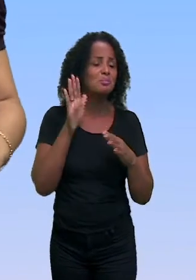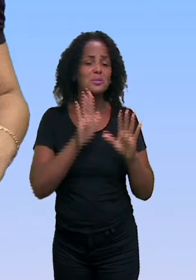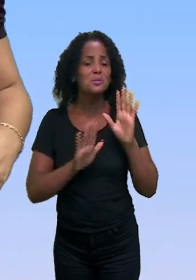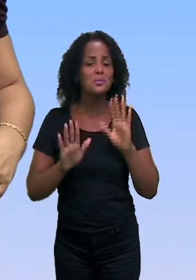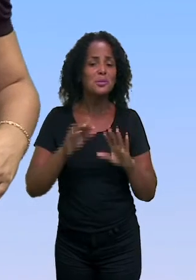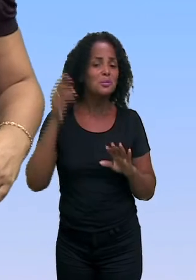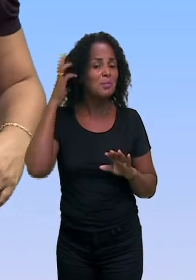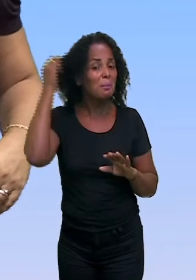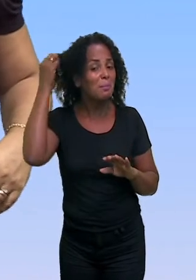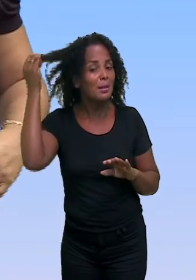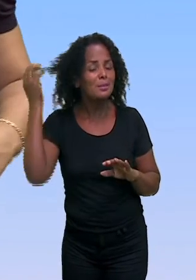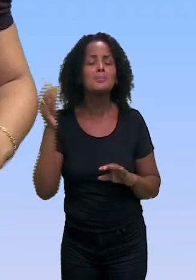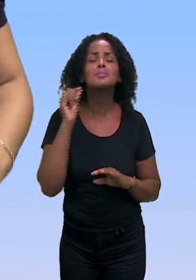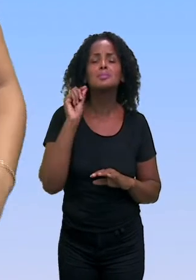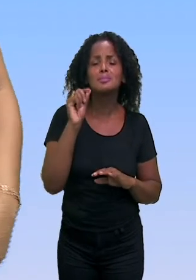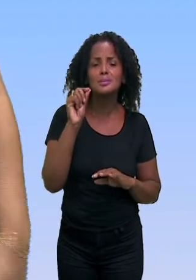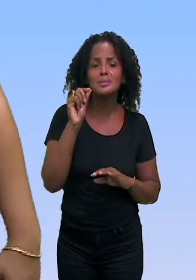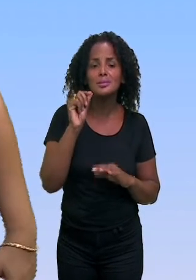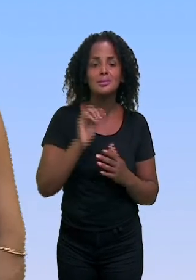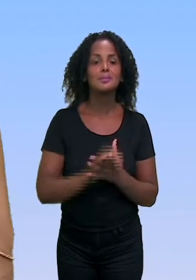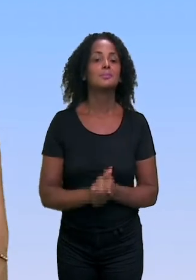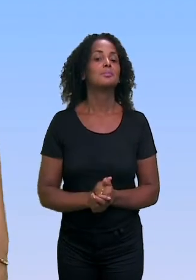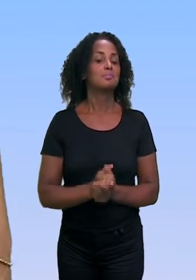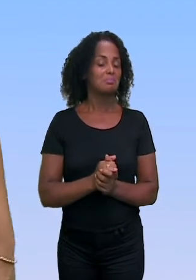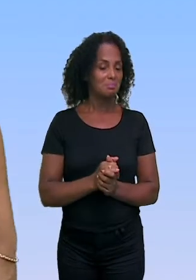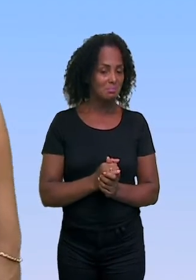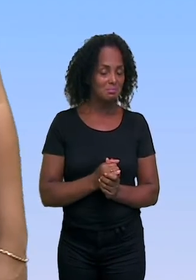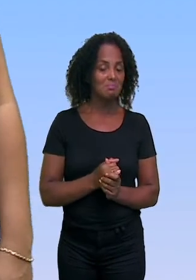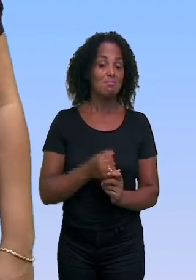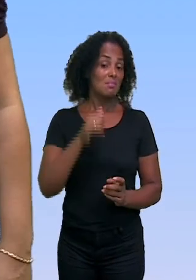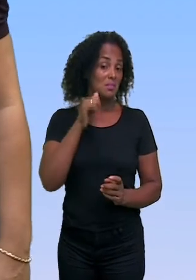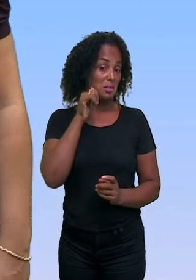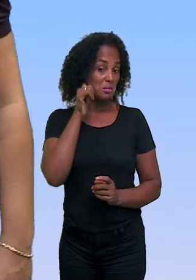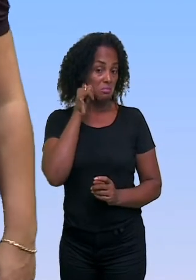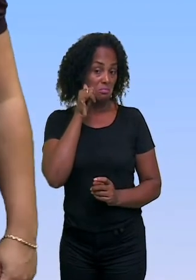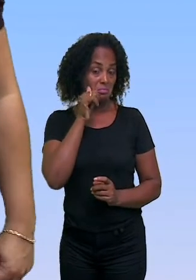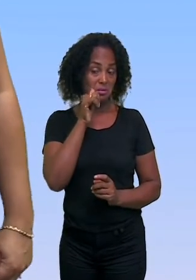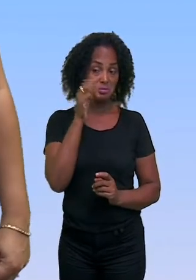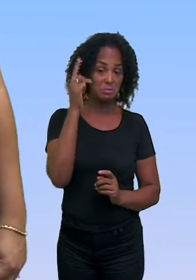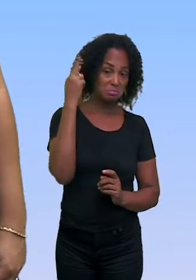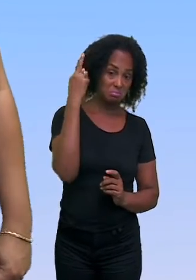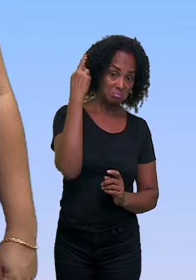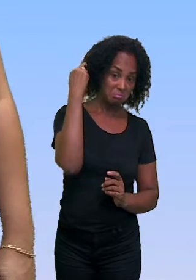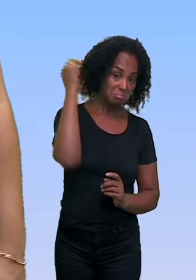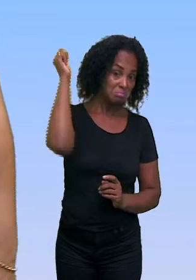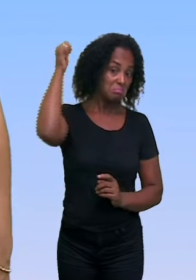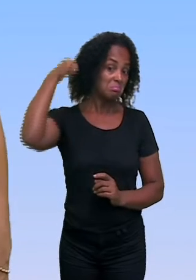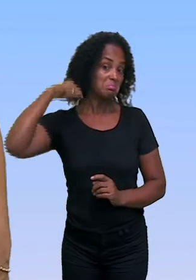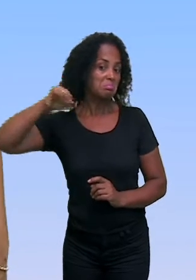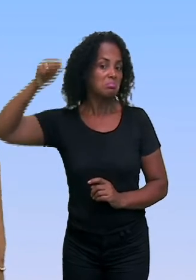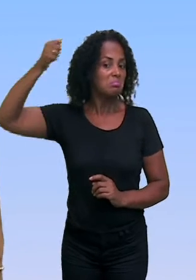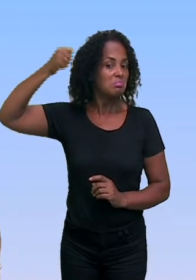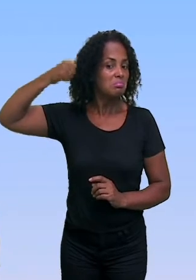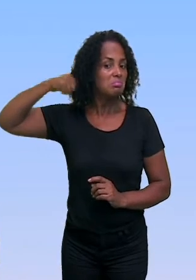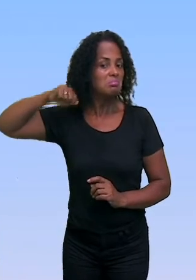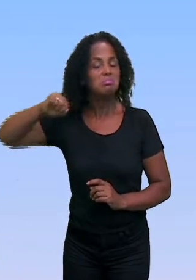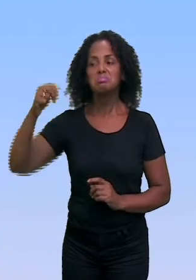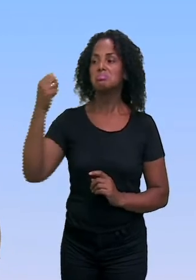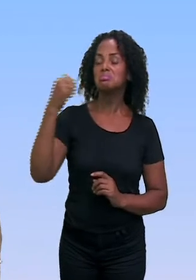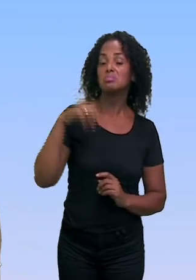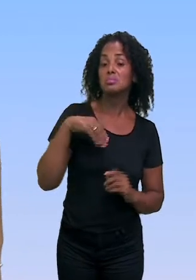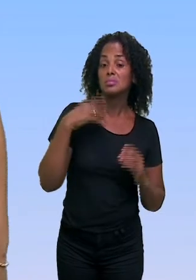cabelos né é o cabeleleiro a cabeleira Hair